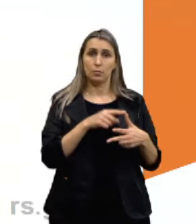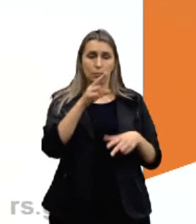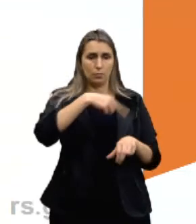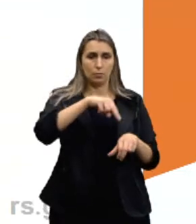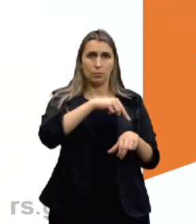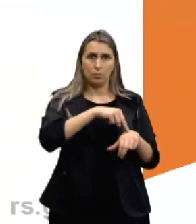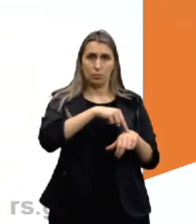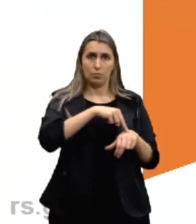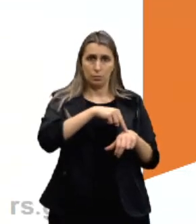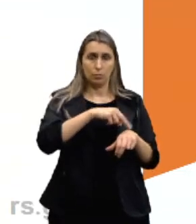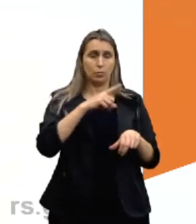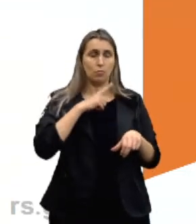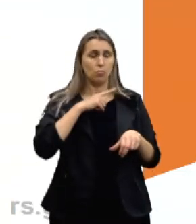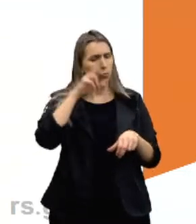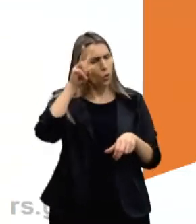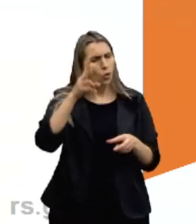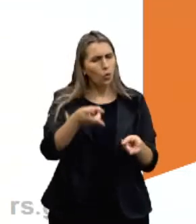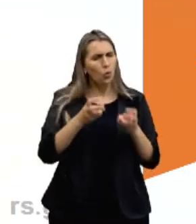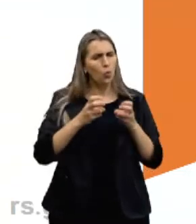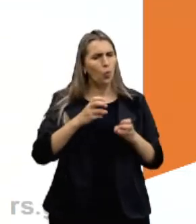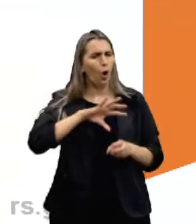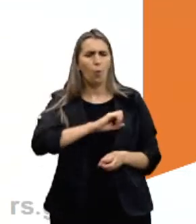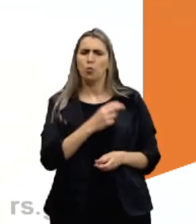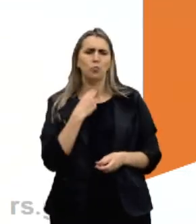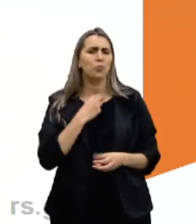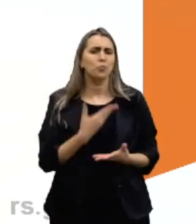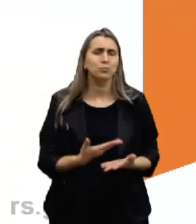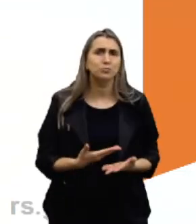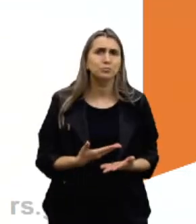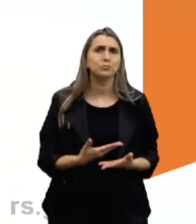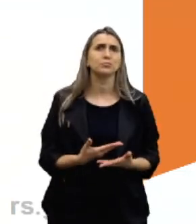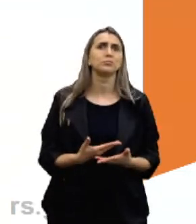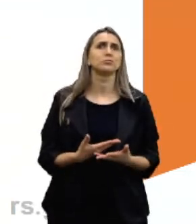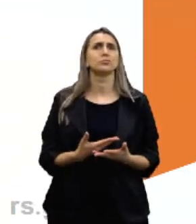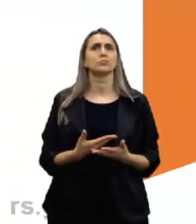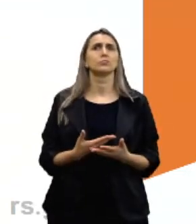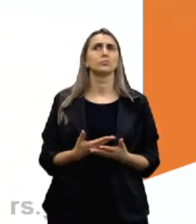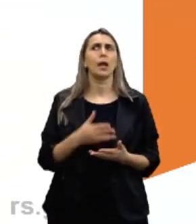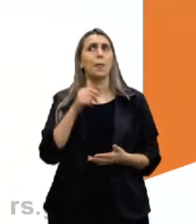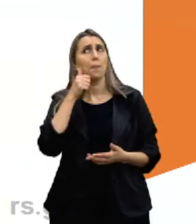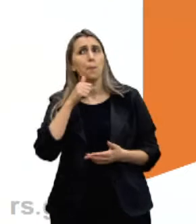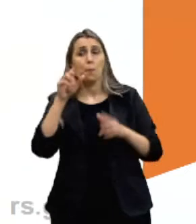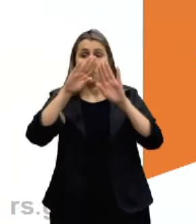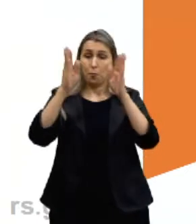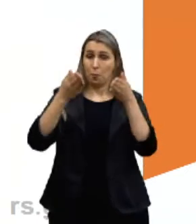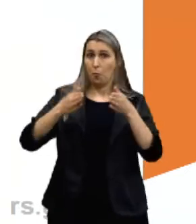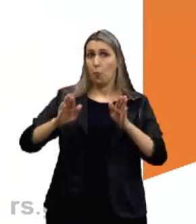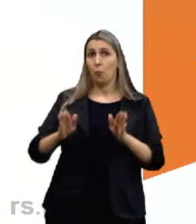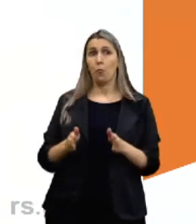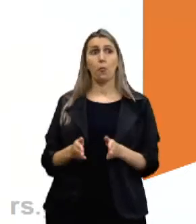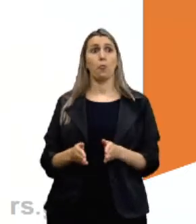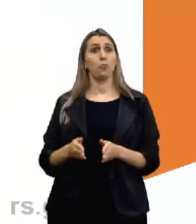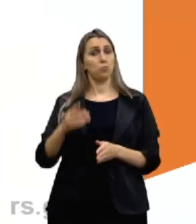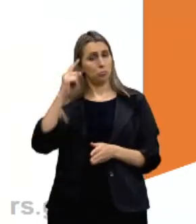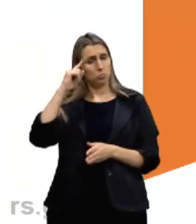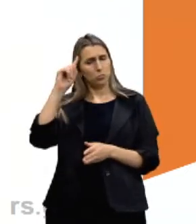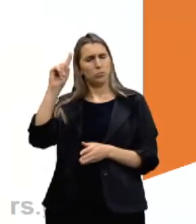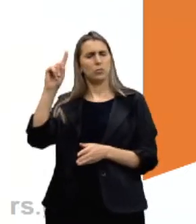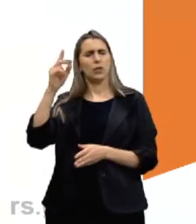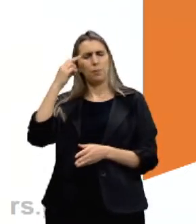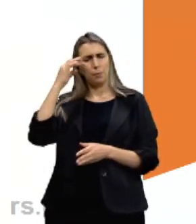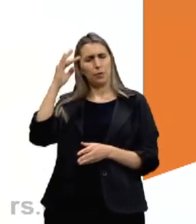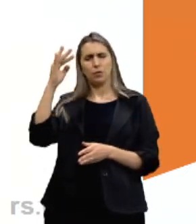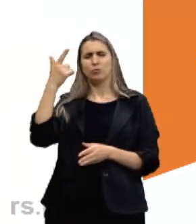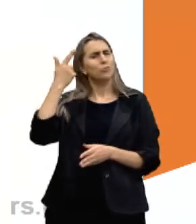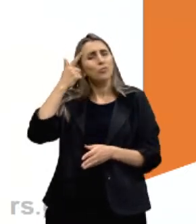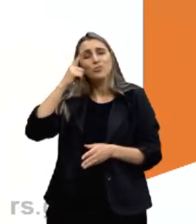nacionalista a gente vai ver o amor impossível que é aquela mulher idealizada ela não pode